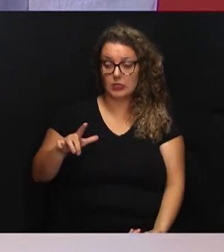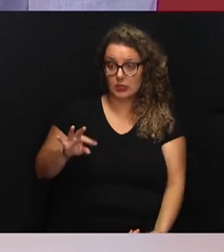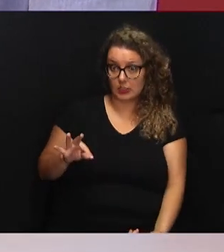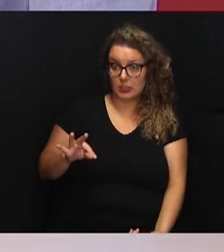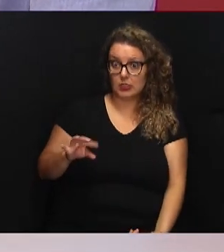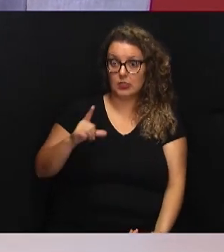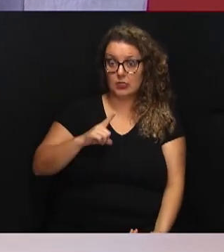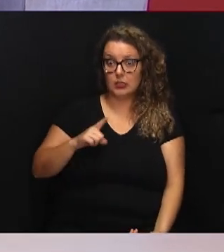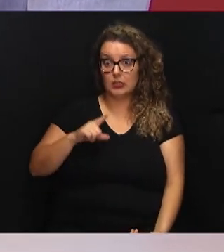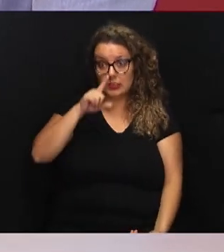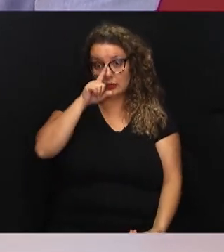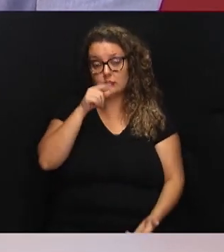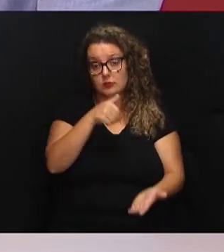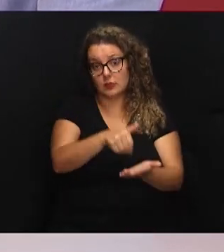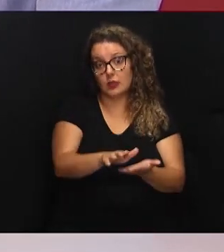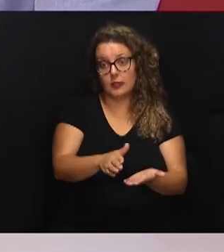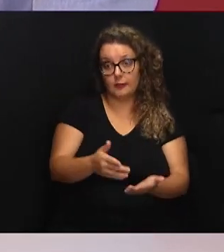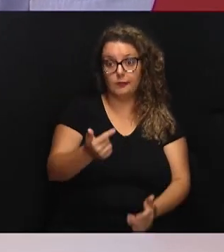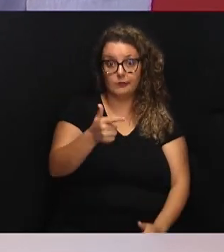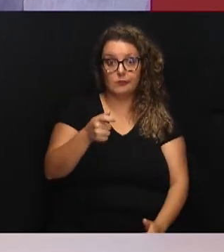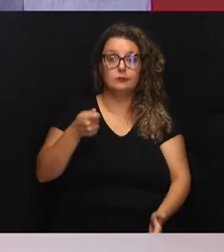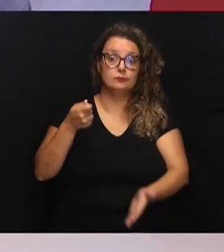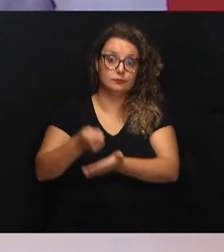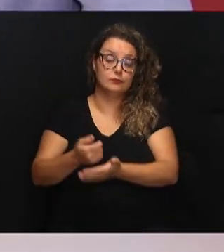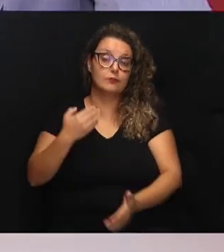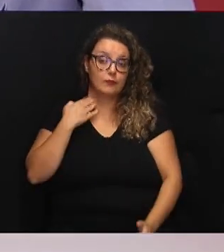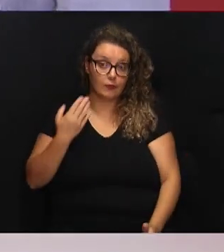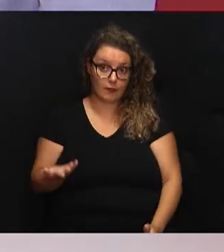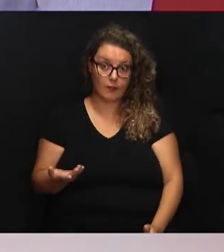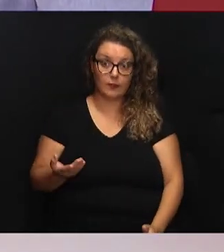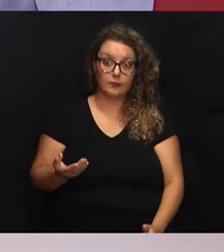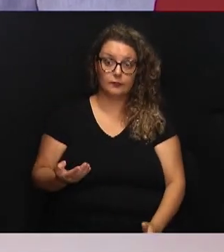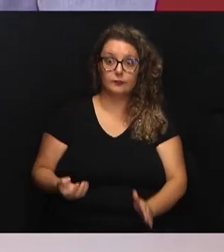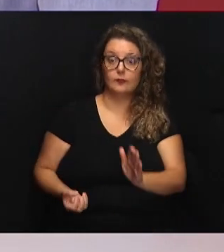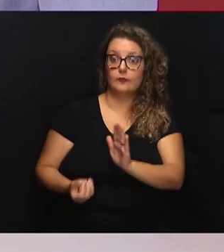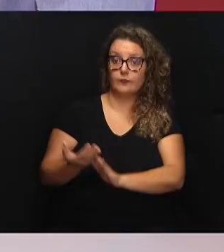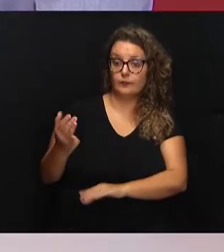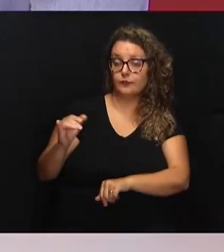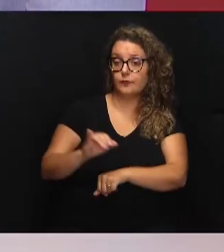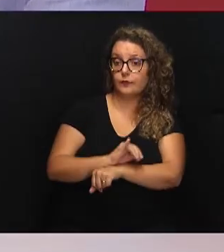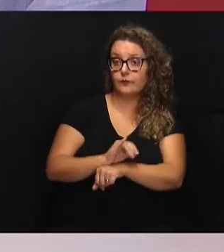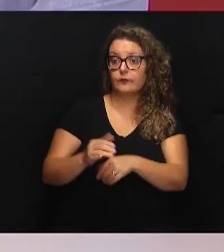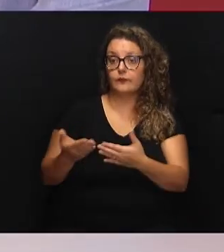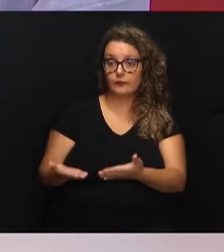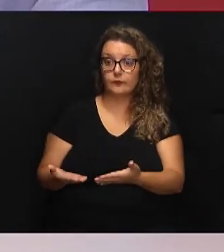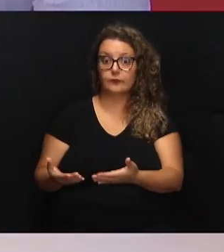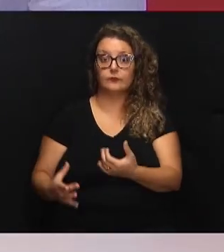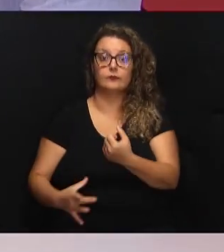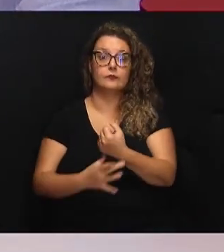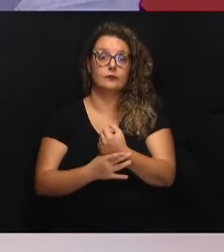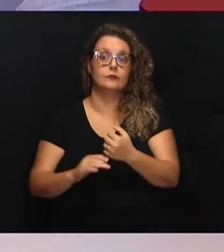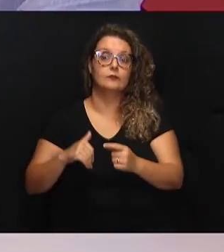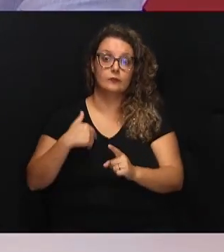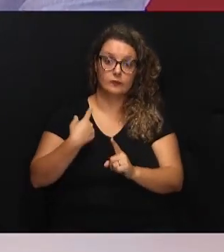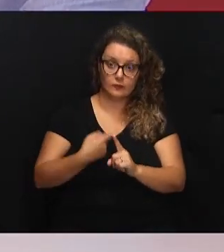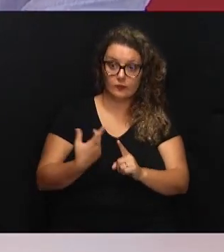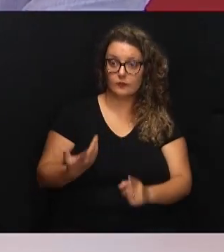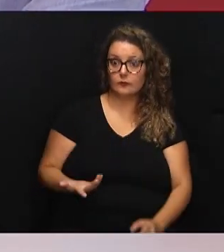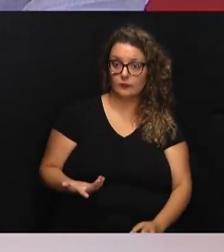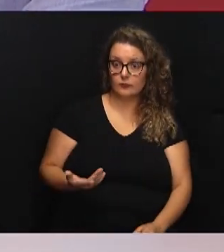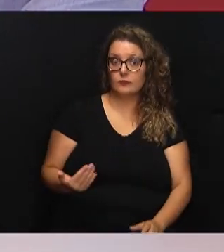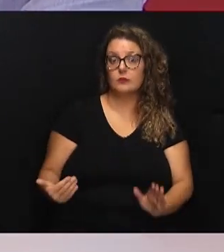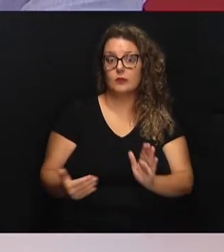o risco de ser demitido e não ter como pagar o banco. Então, você criou esse outro mecanismo que dá uma segurança adicional para o banco, que são